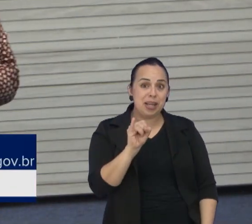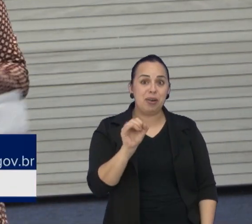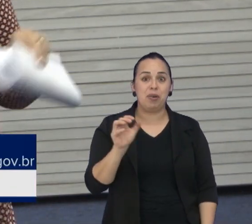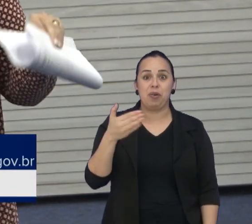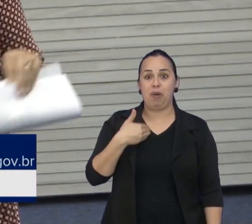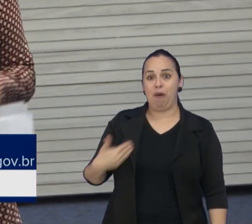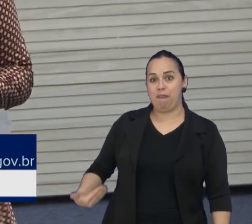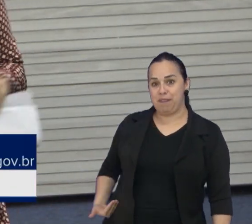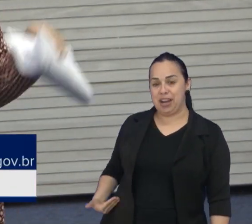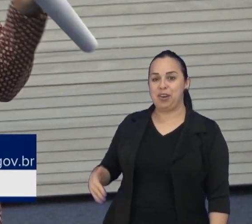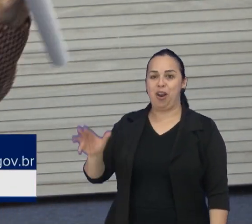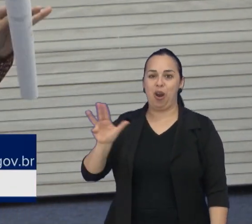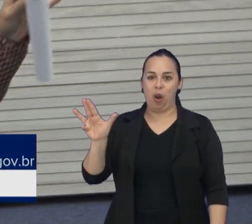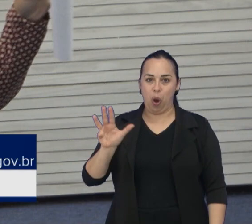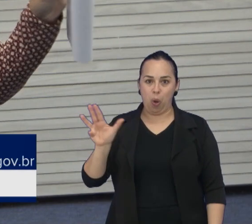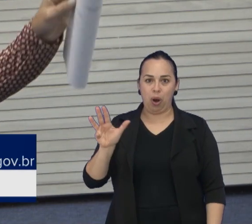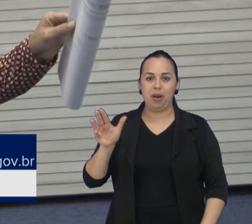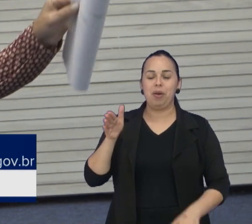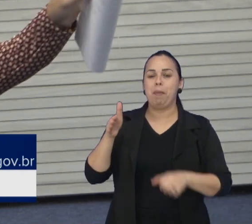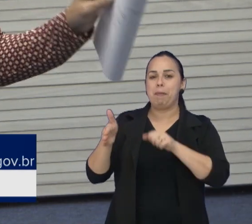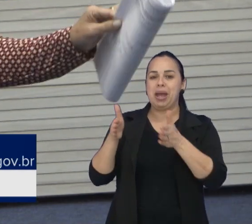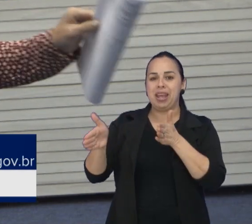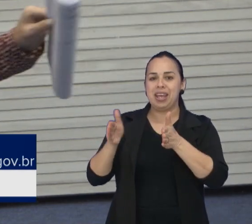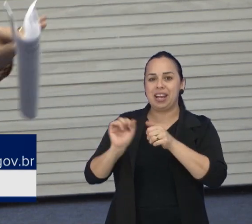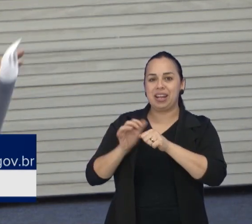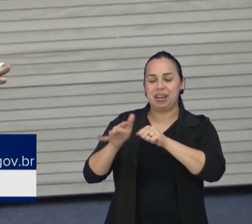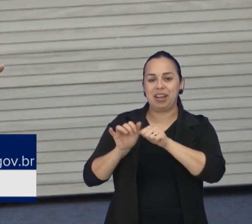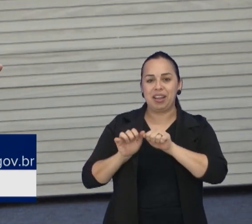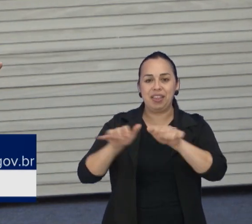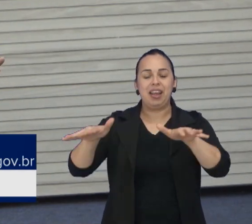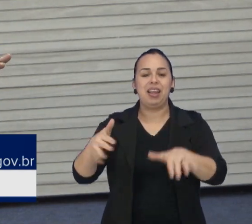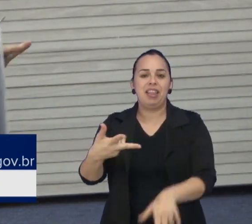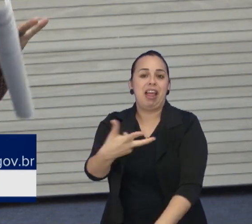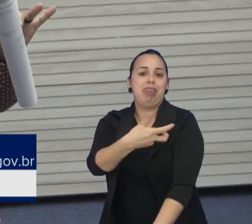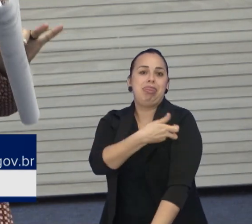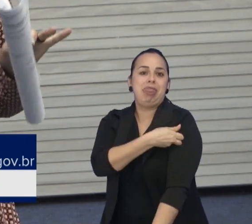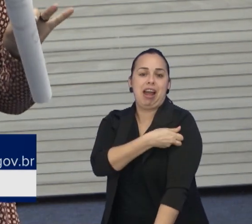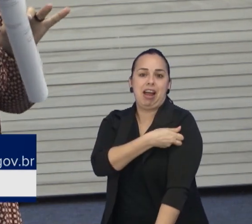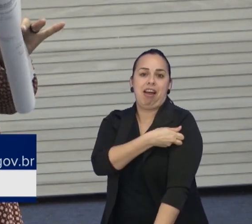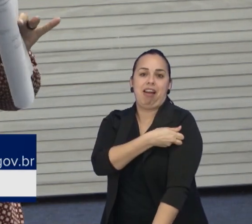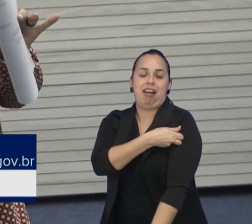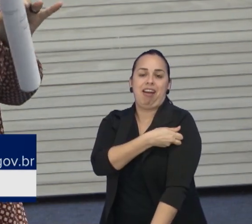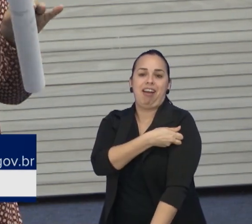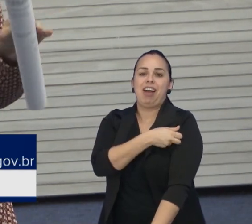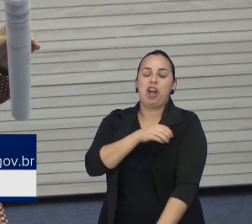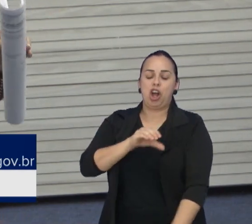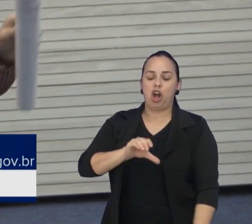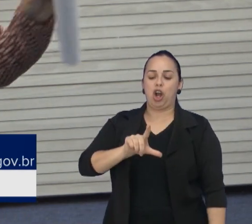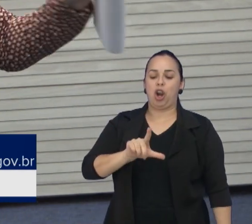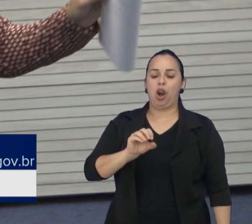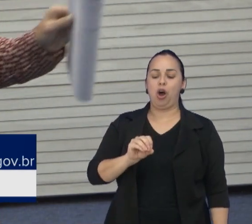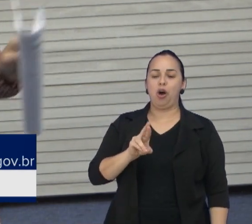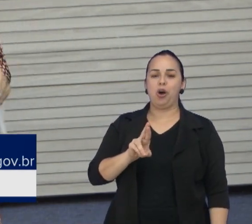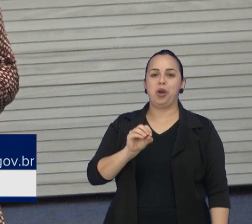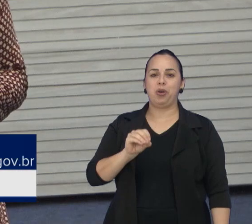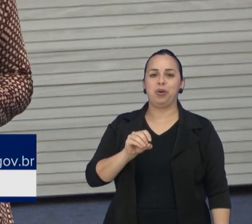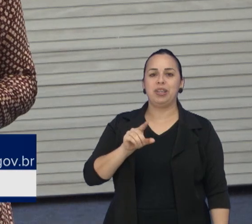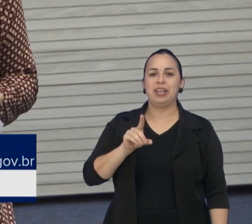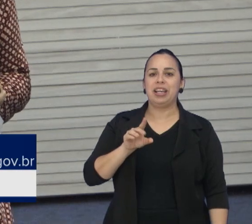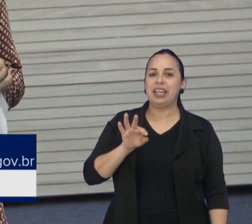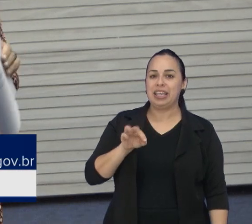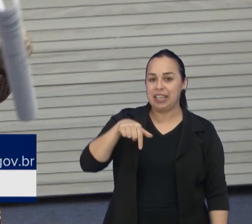Lula, na época da pandemia, ele não ia oferecer cloroquina para a população, ele não ia oferecer para EMA,